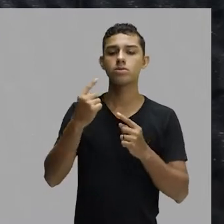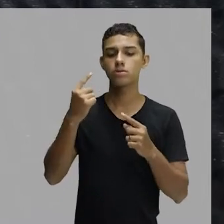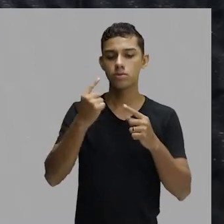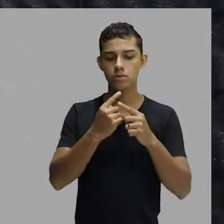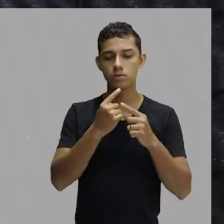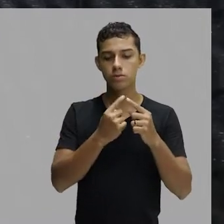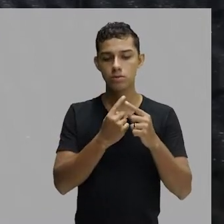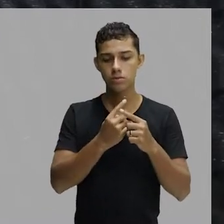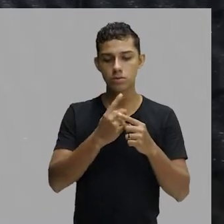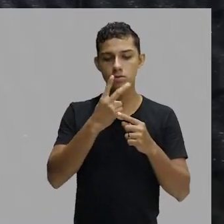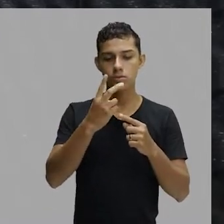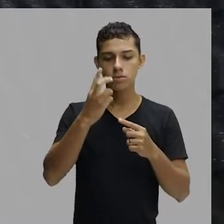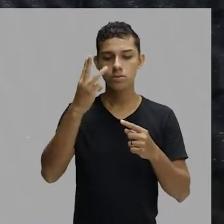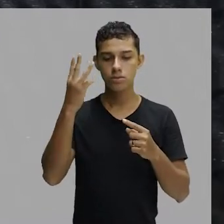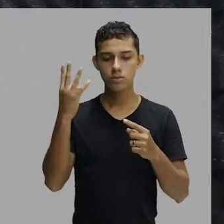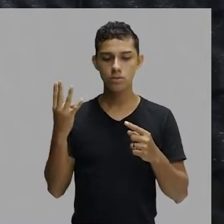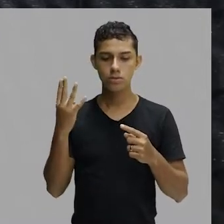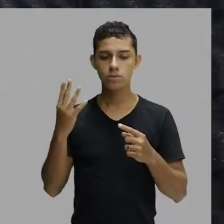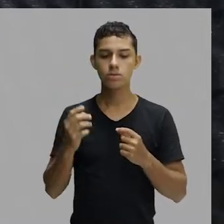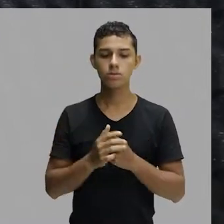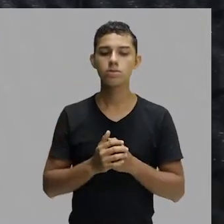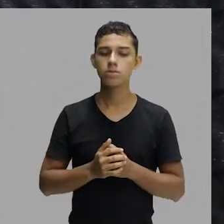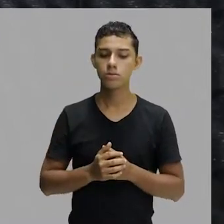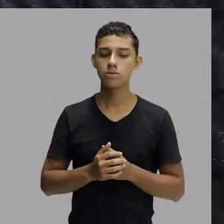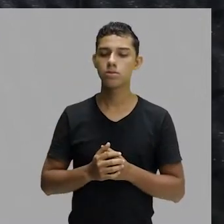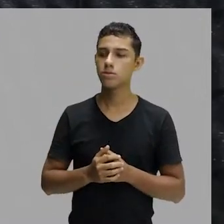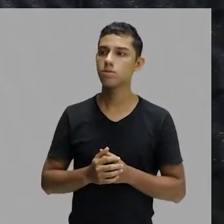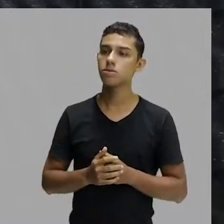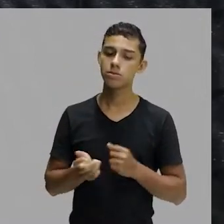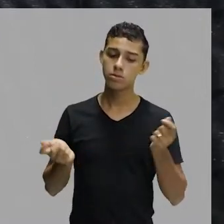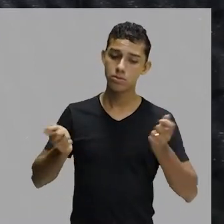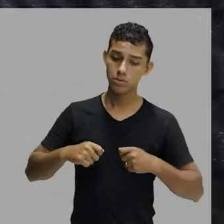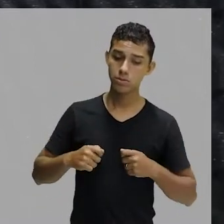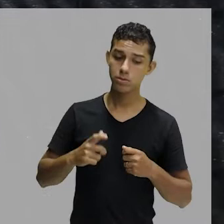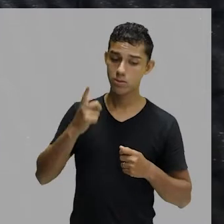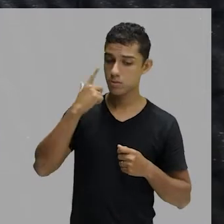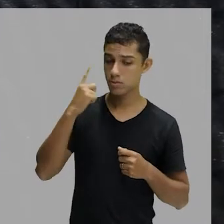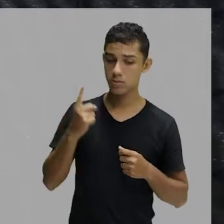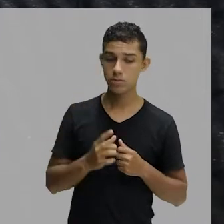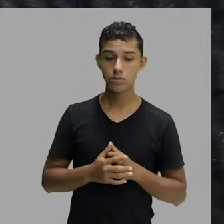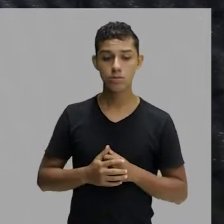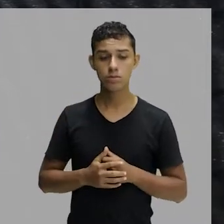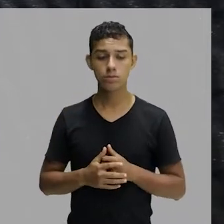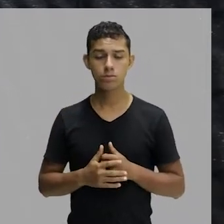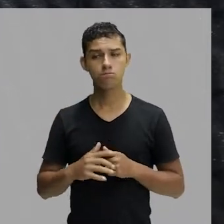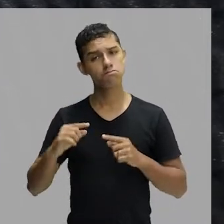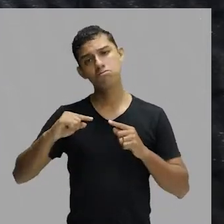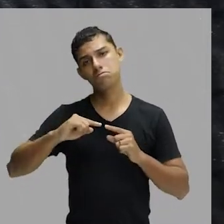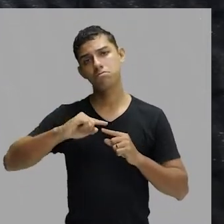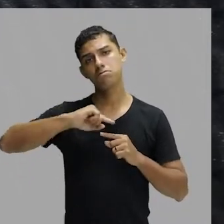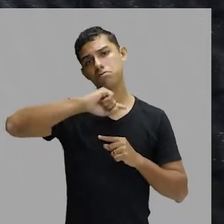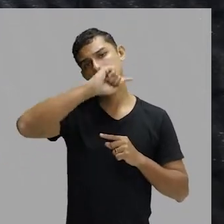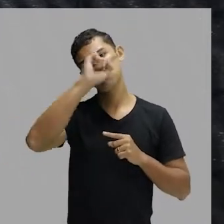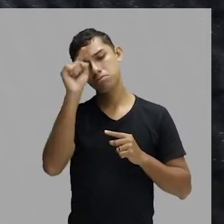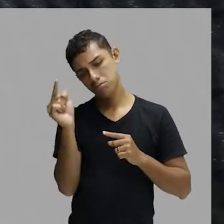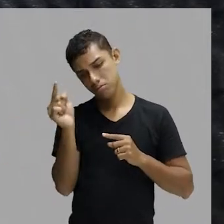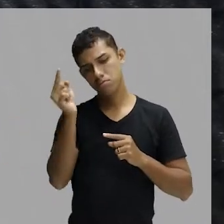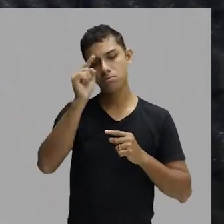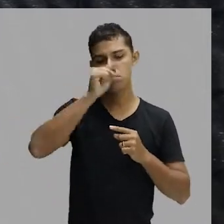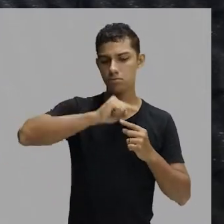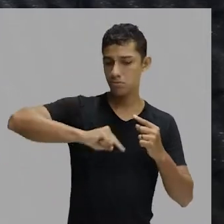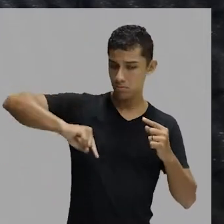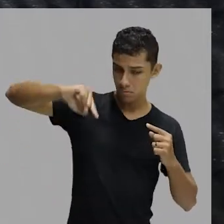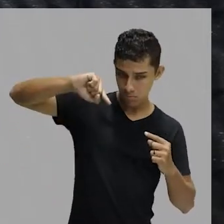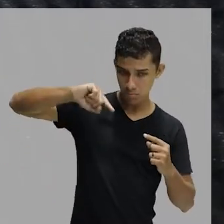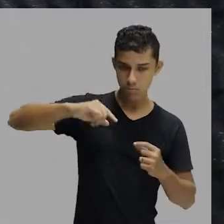eu seguir o sentido anti-horário, 1, 2, 3, 4. O que a gente entende? Que, nesse